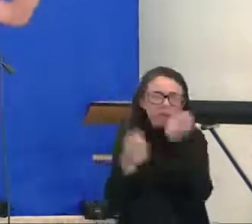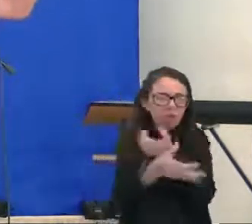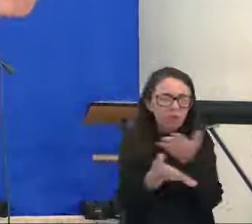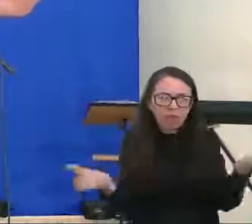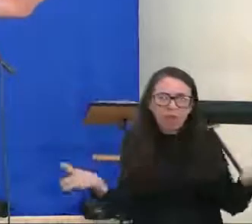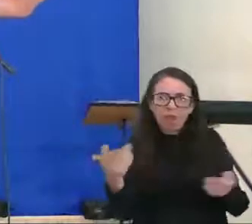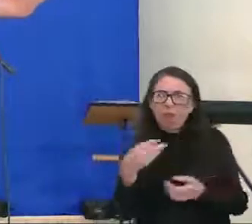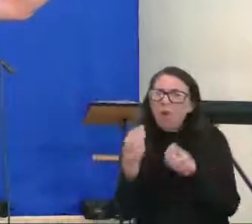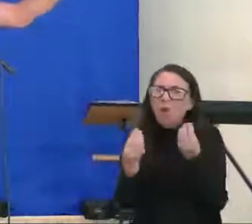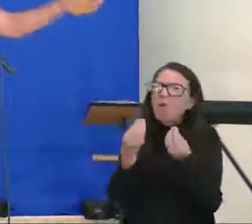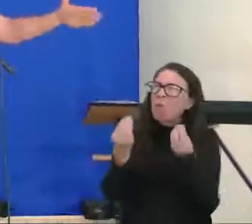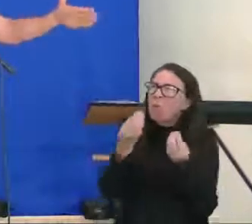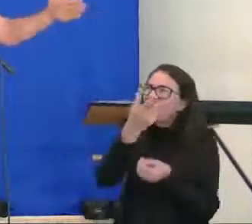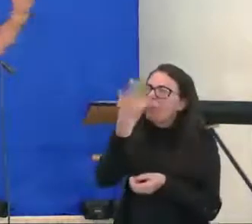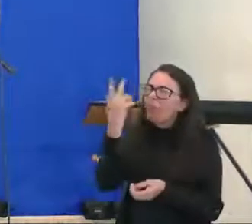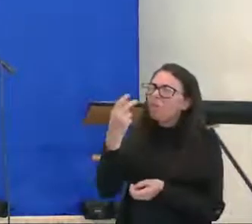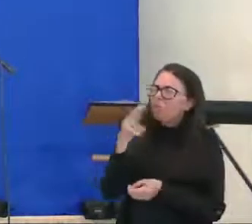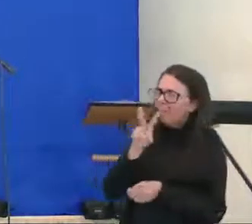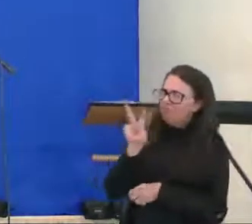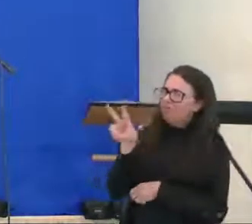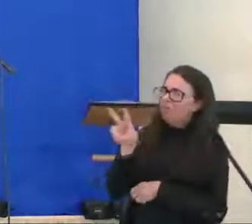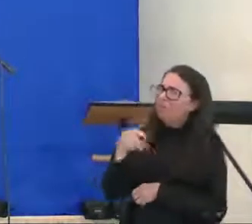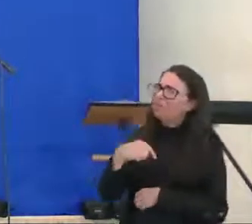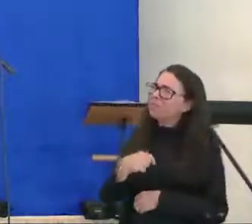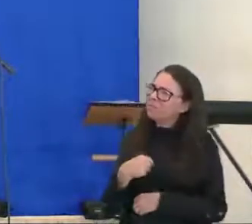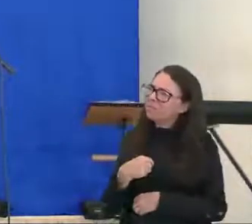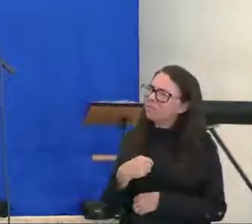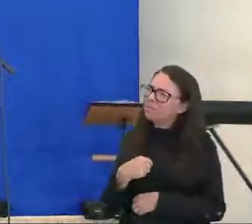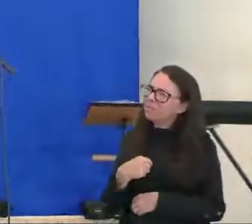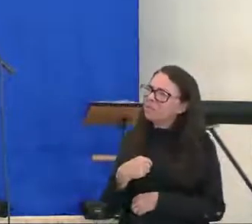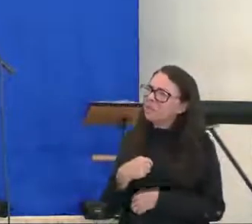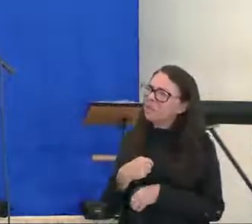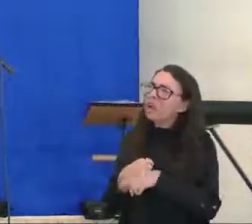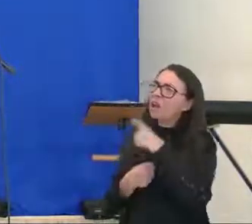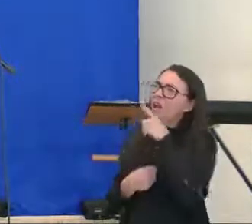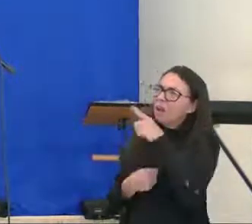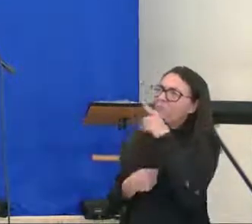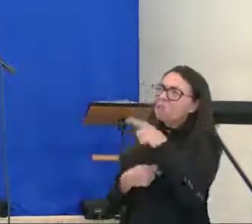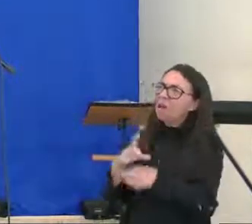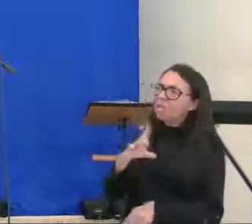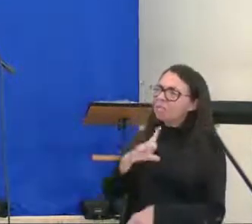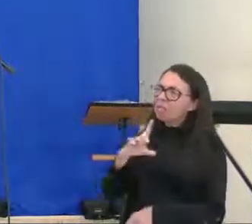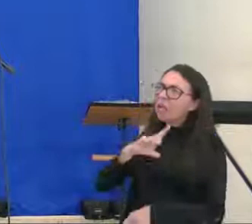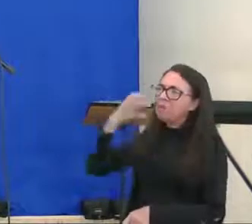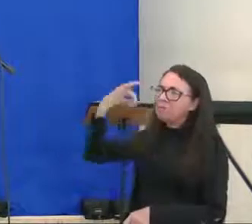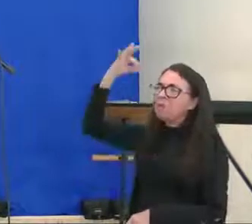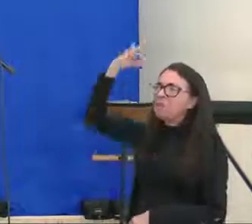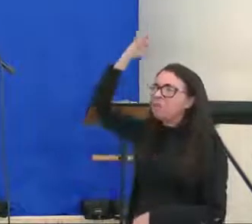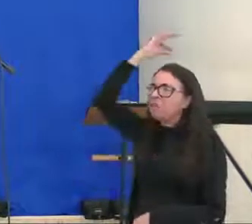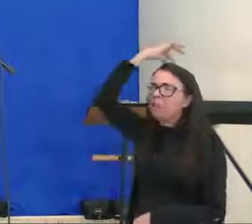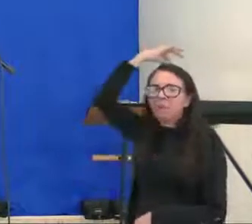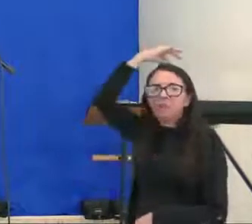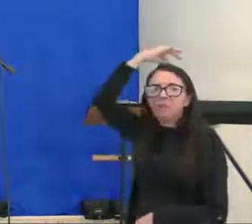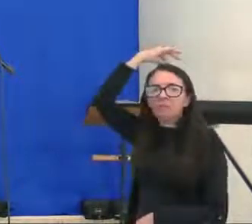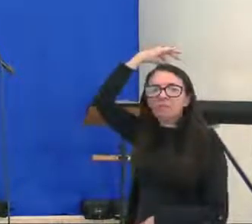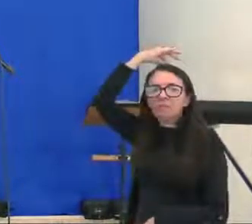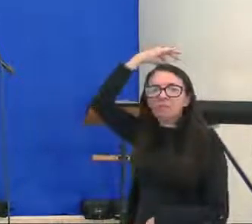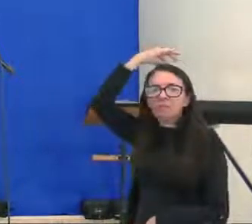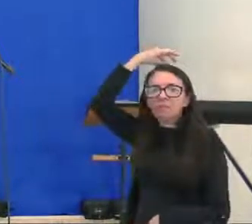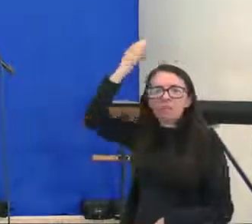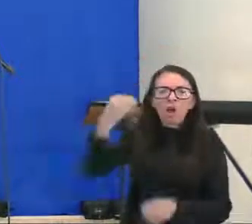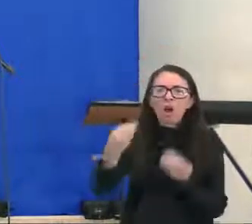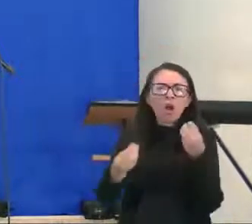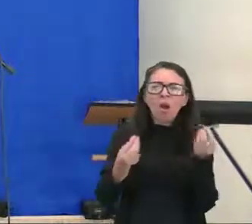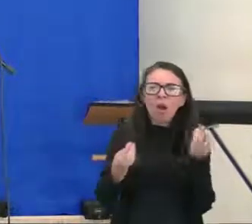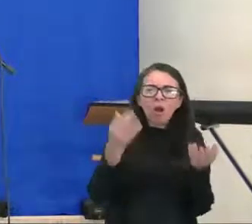uma determinada tarefa, qual que era a evidência que realmente o Espírito de Deus estava agindo lá?